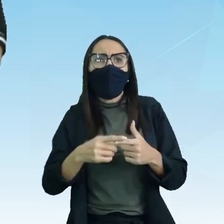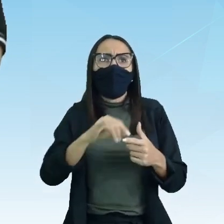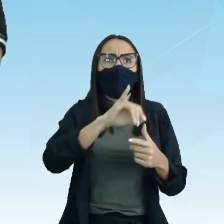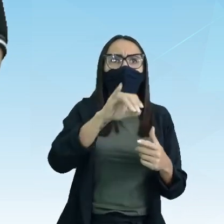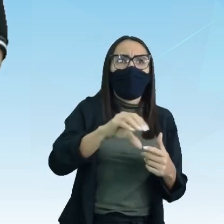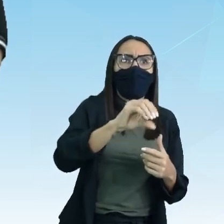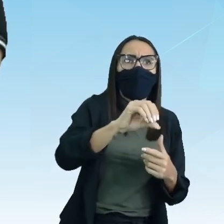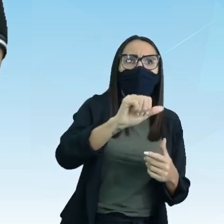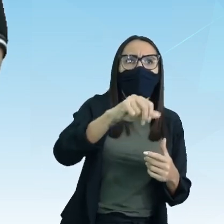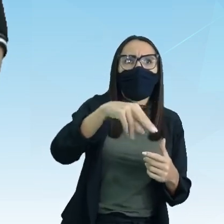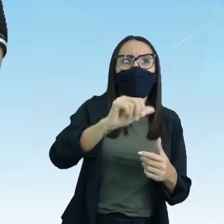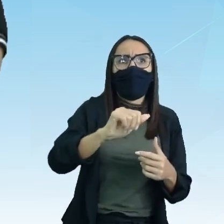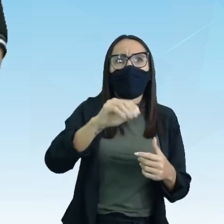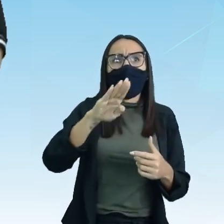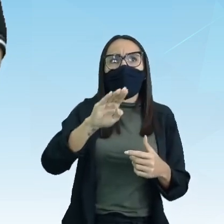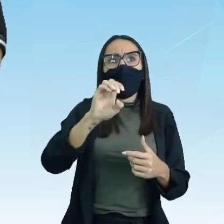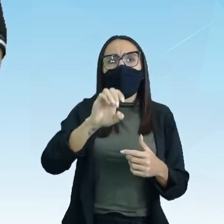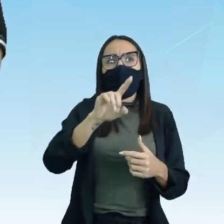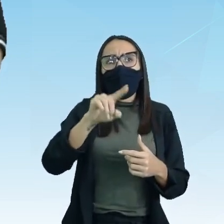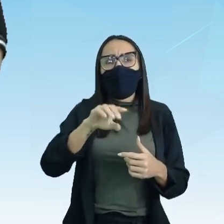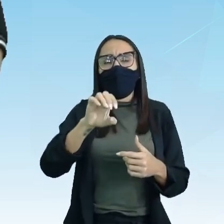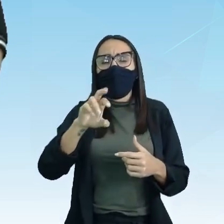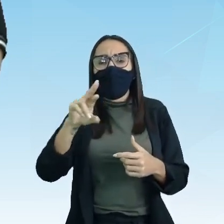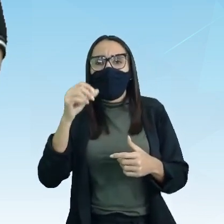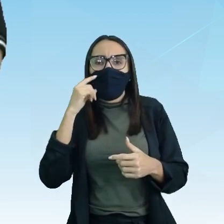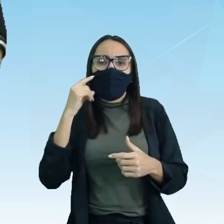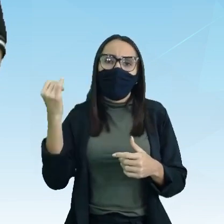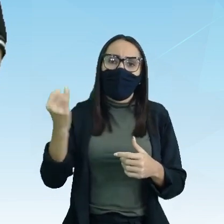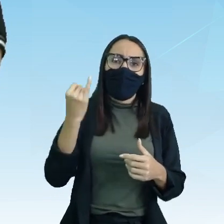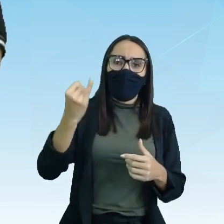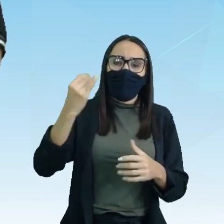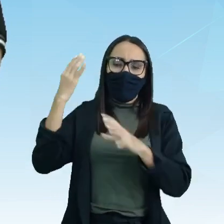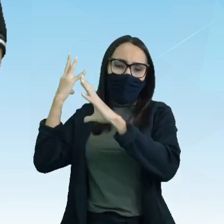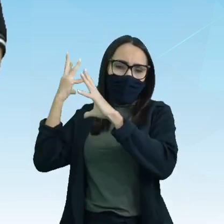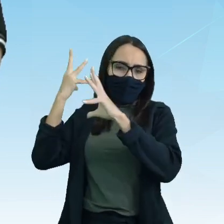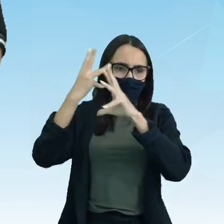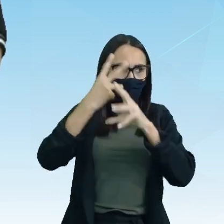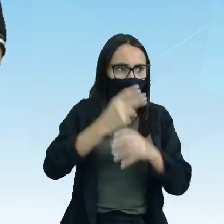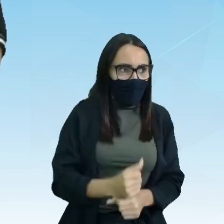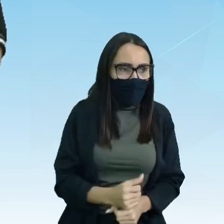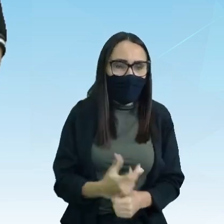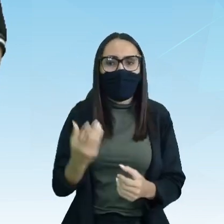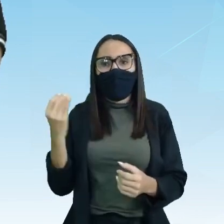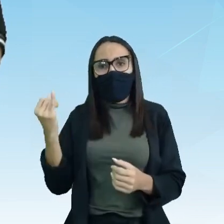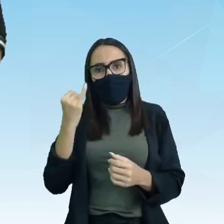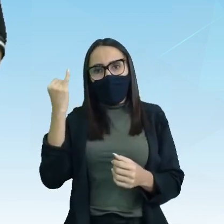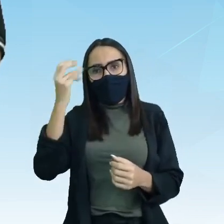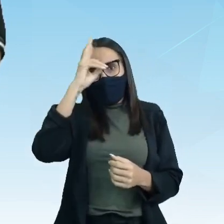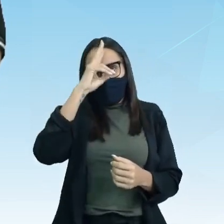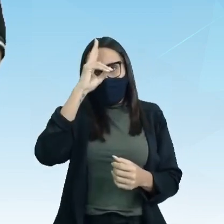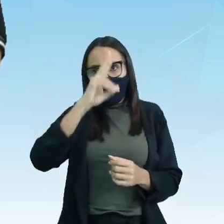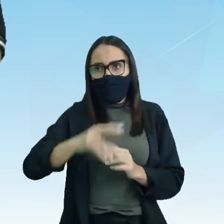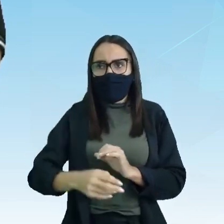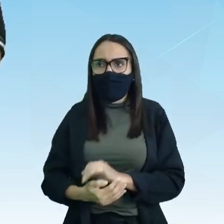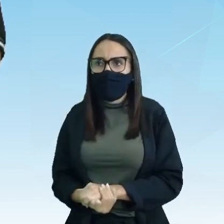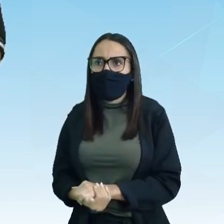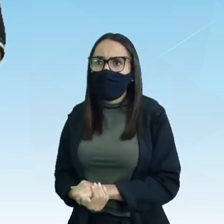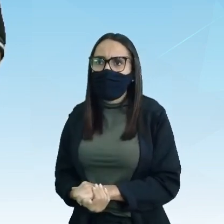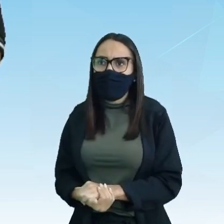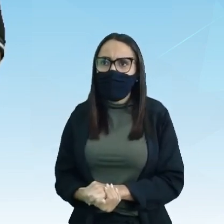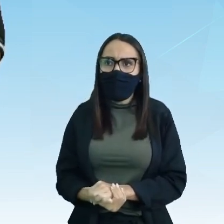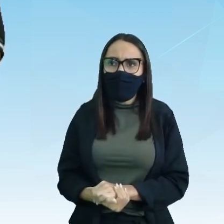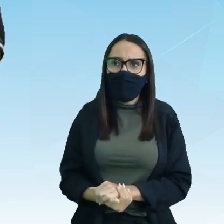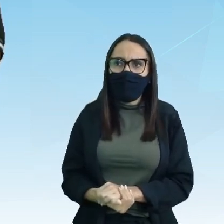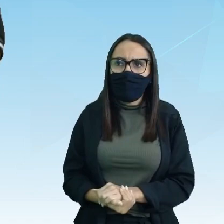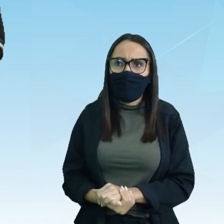Exatamente. Certo? Então, por que daquilo? Então, é importante resgatar esse papel da história. Professor, antes mesmo de a